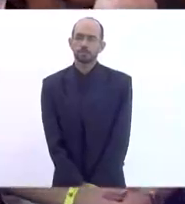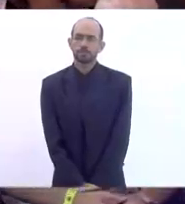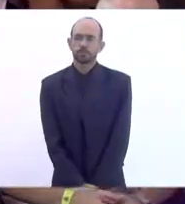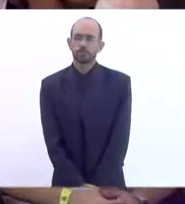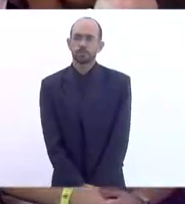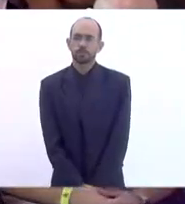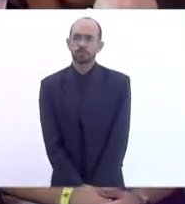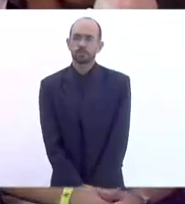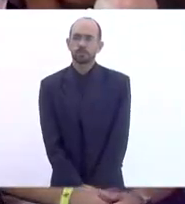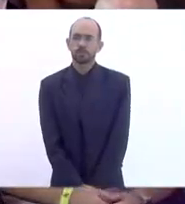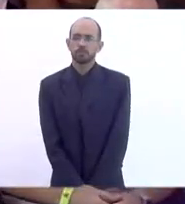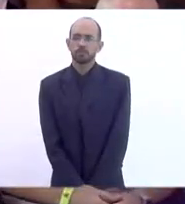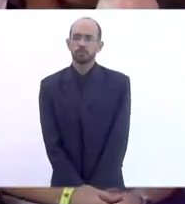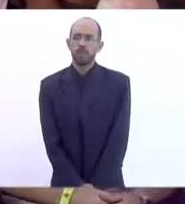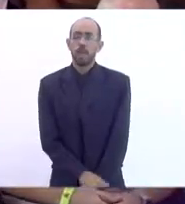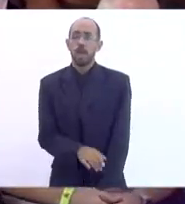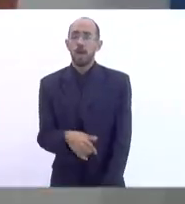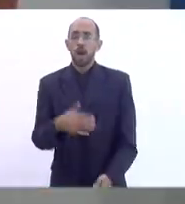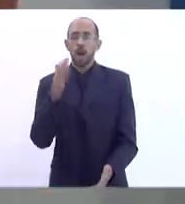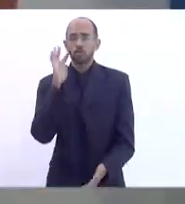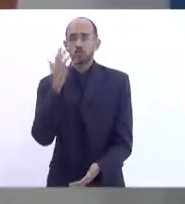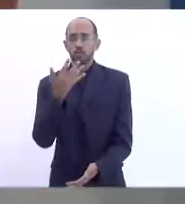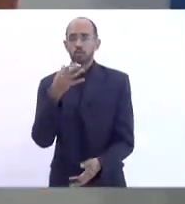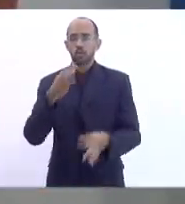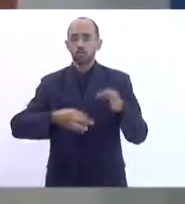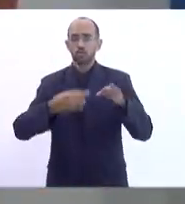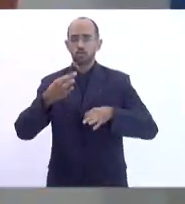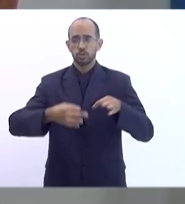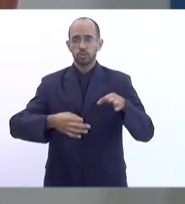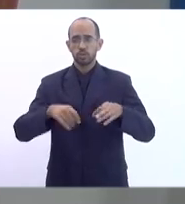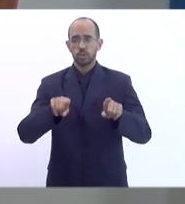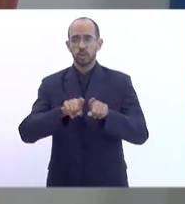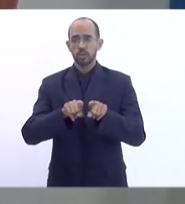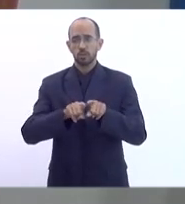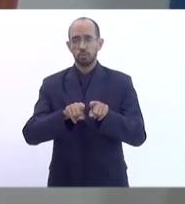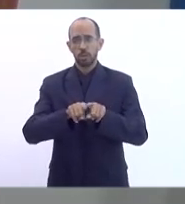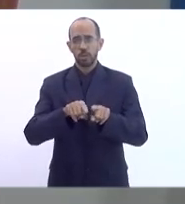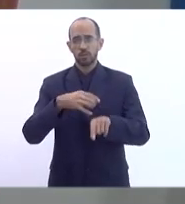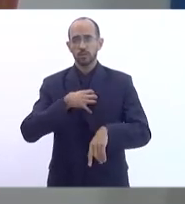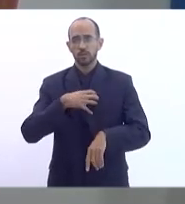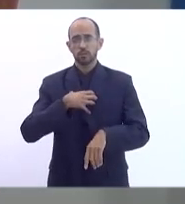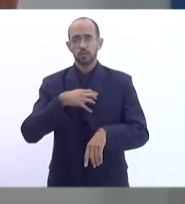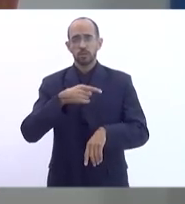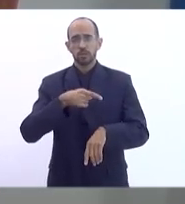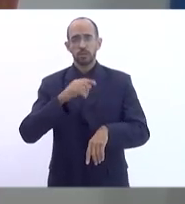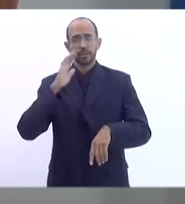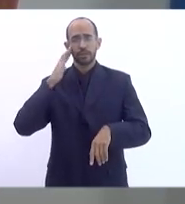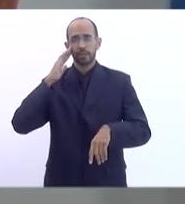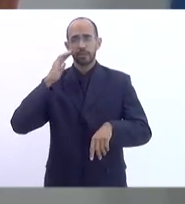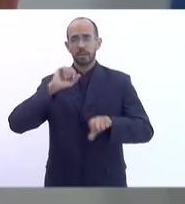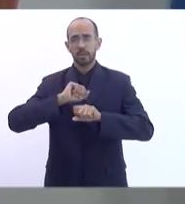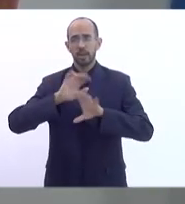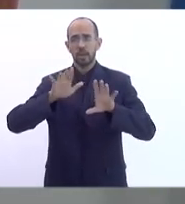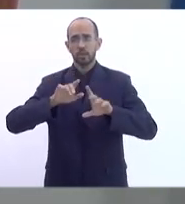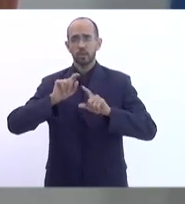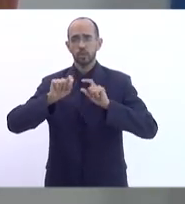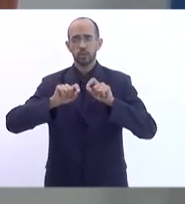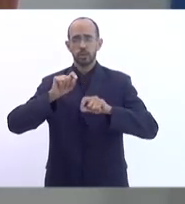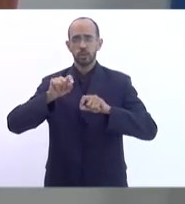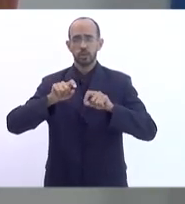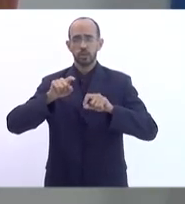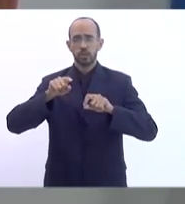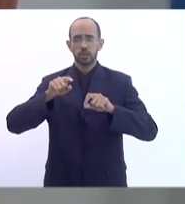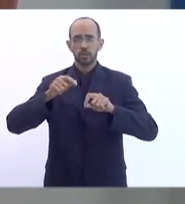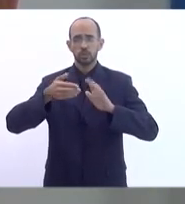dia a solução jurídica mas teve sensibilidade para entender que os